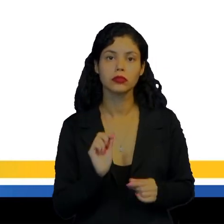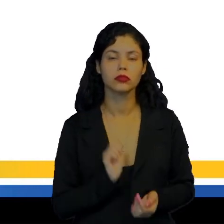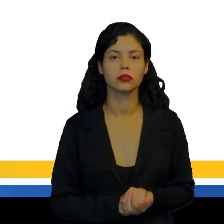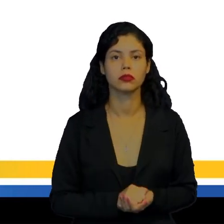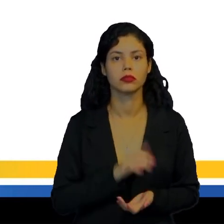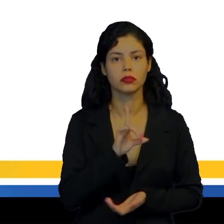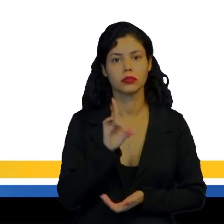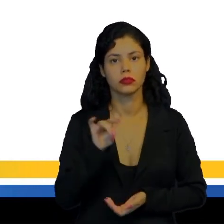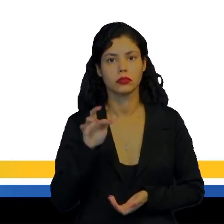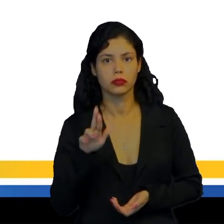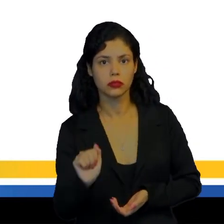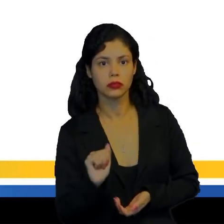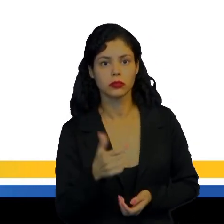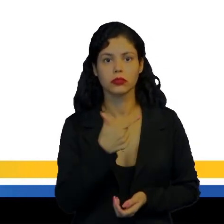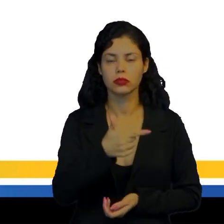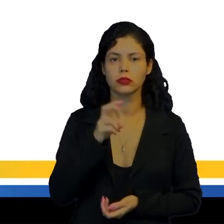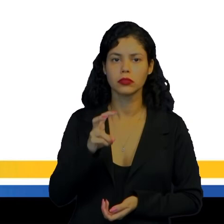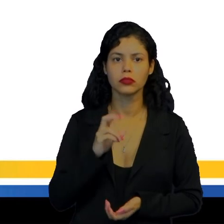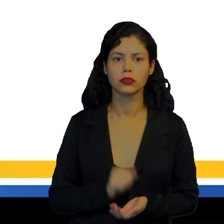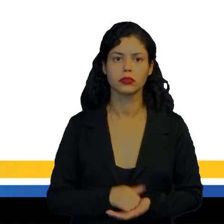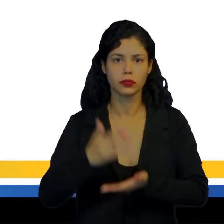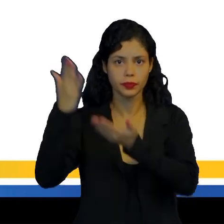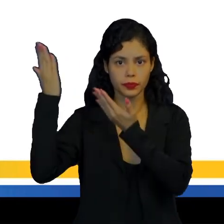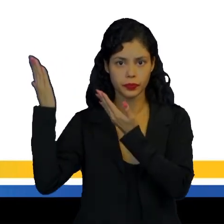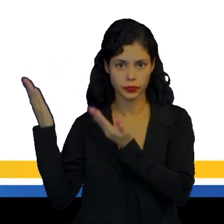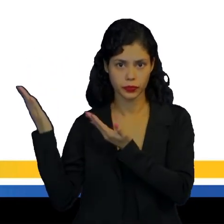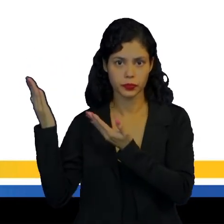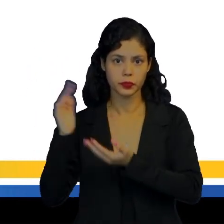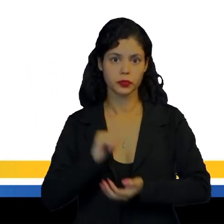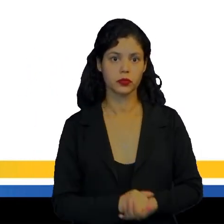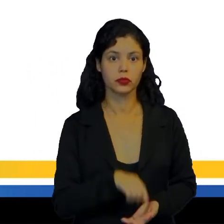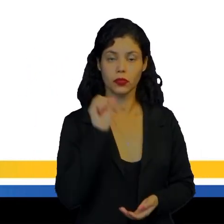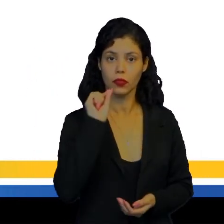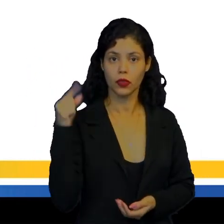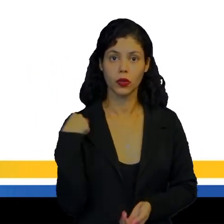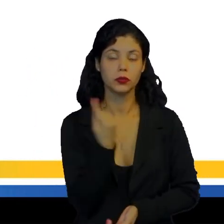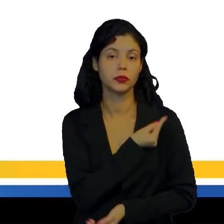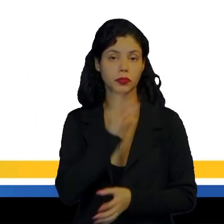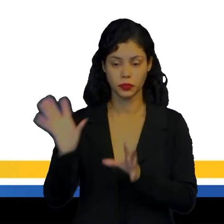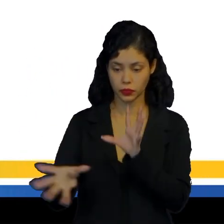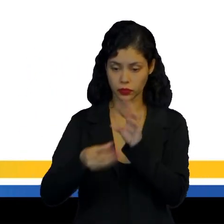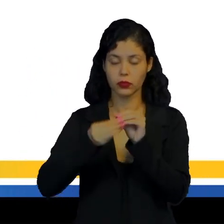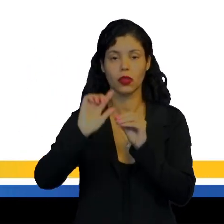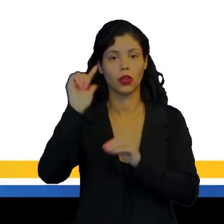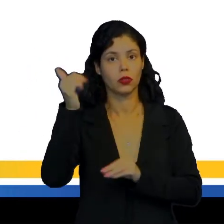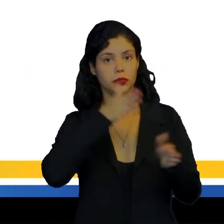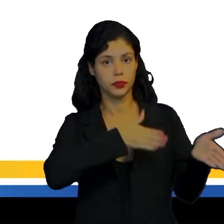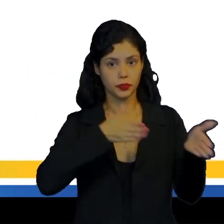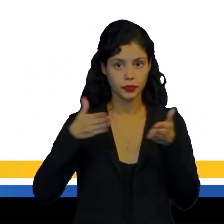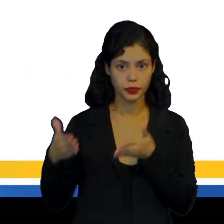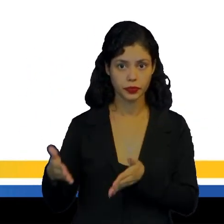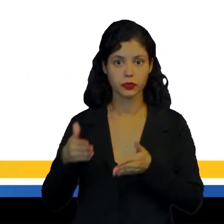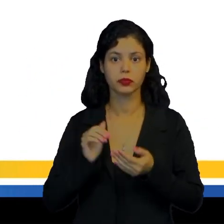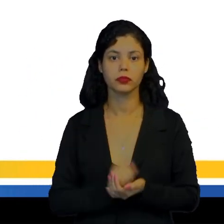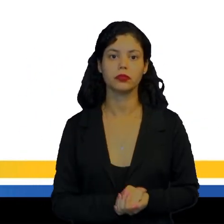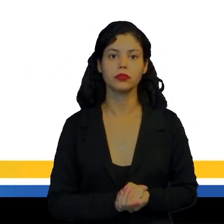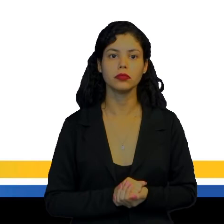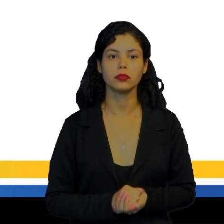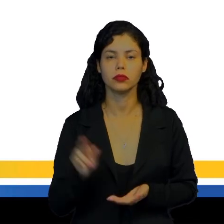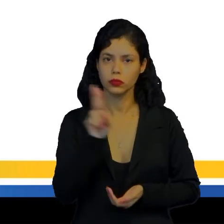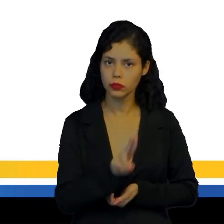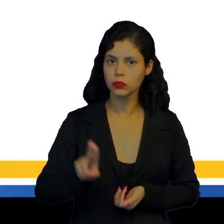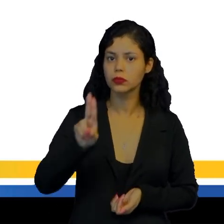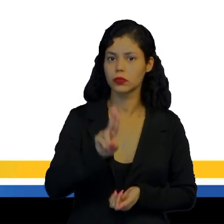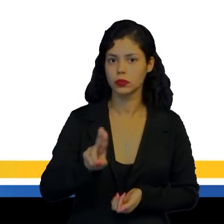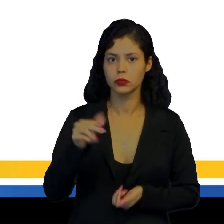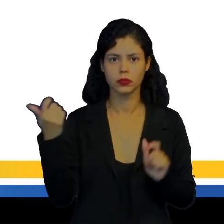que o delta vale 25. Então, olha aí. E aí, nós vamos para completar a outra fase.